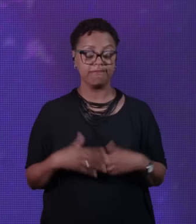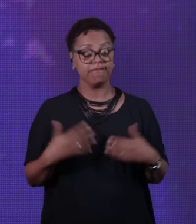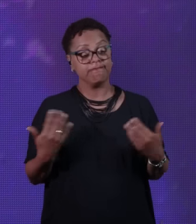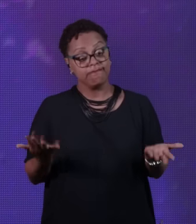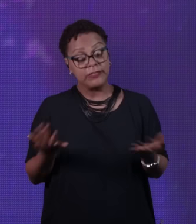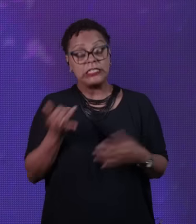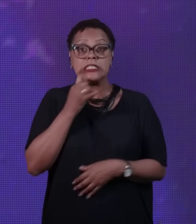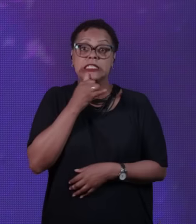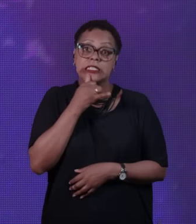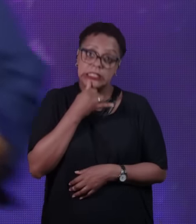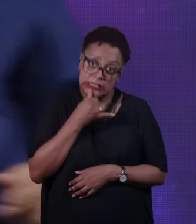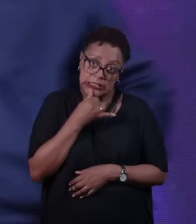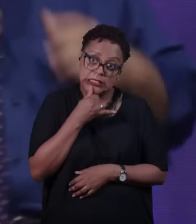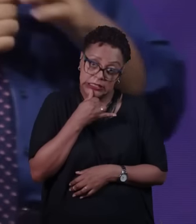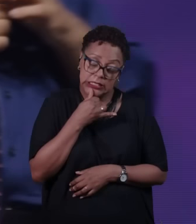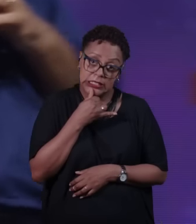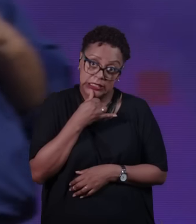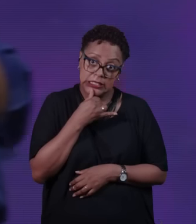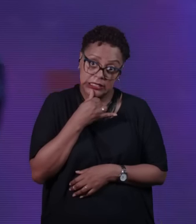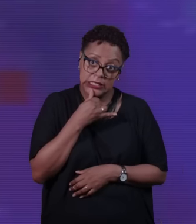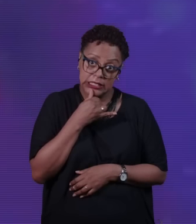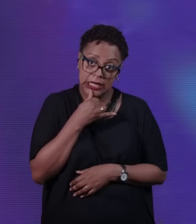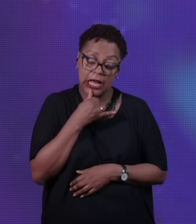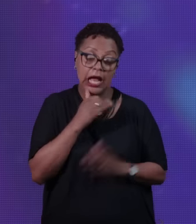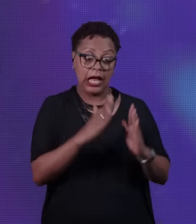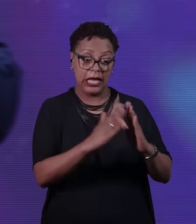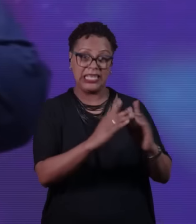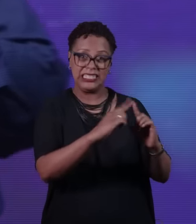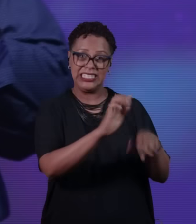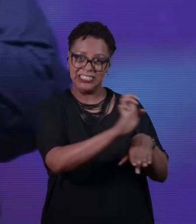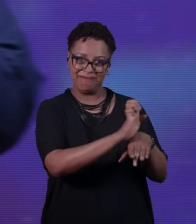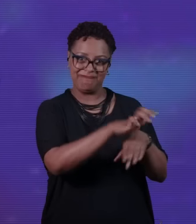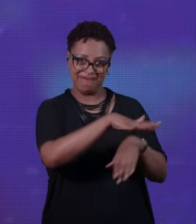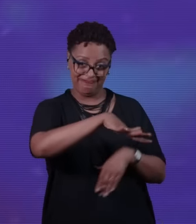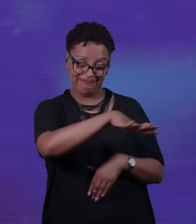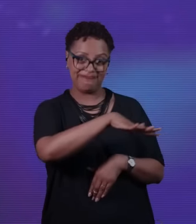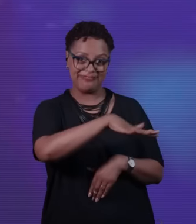Infelizmente, a igreja dos Efésios